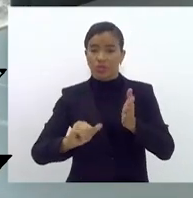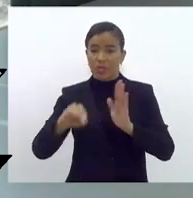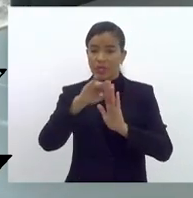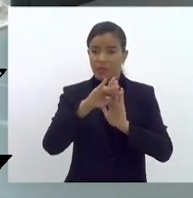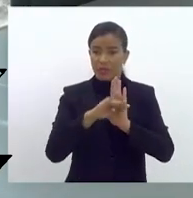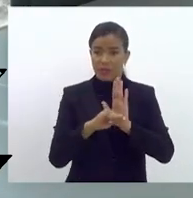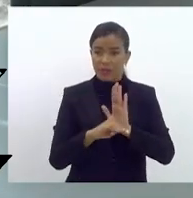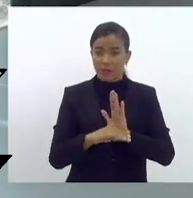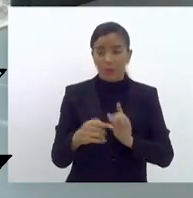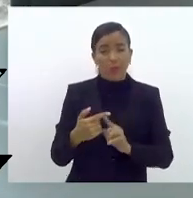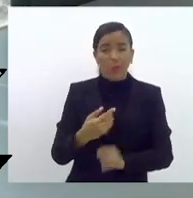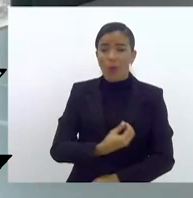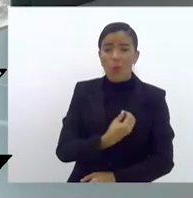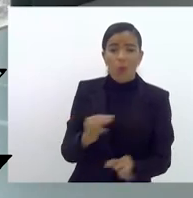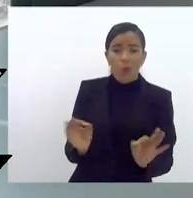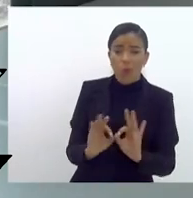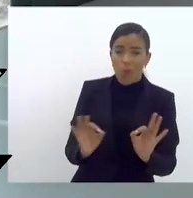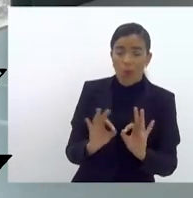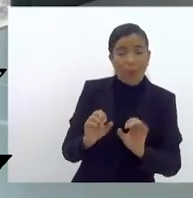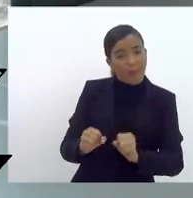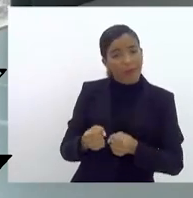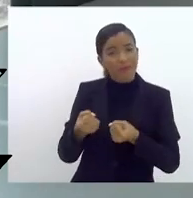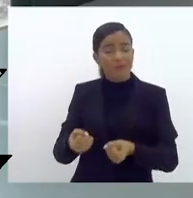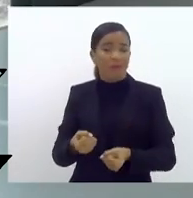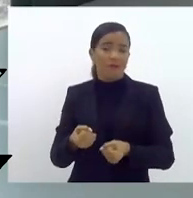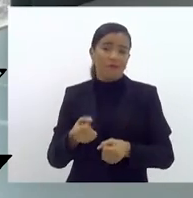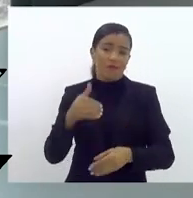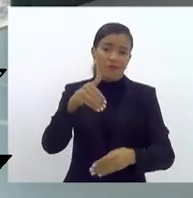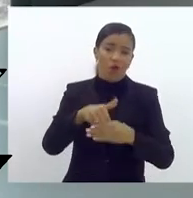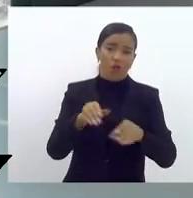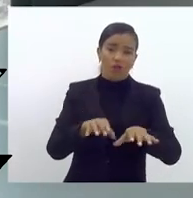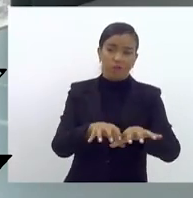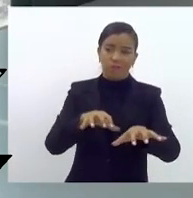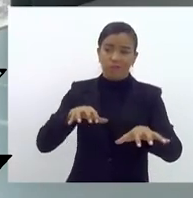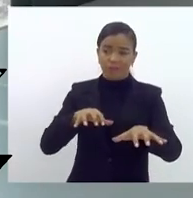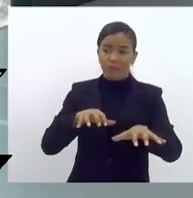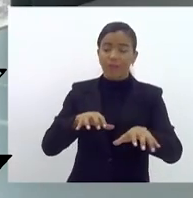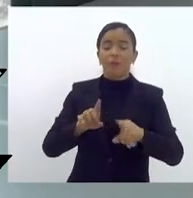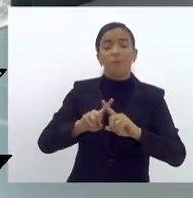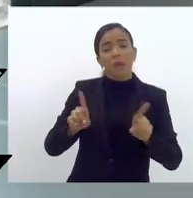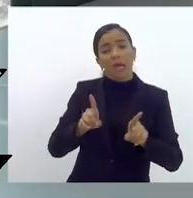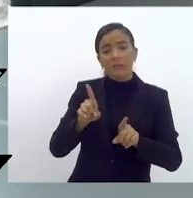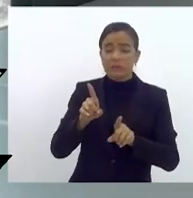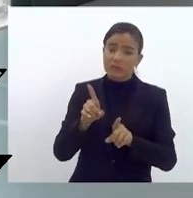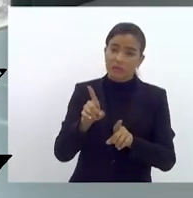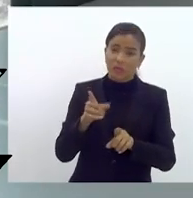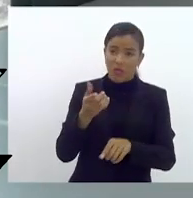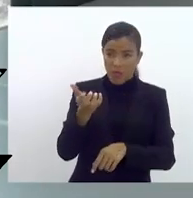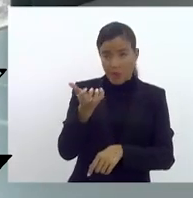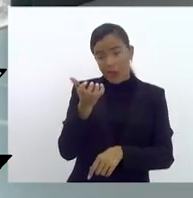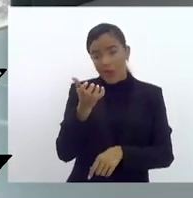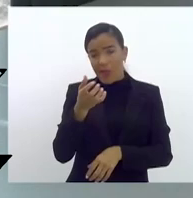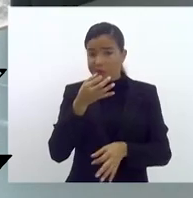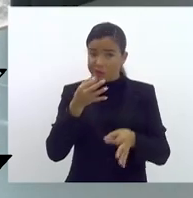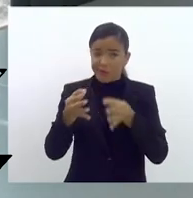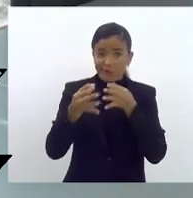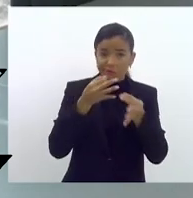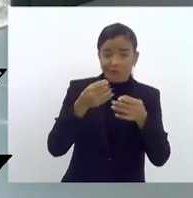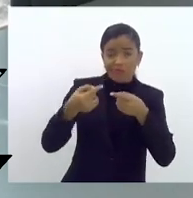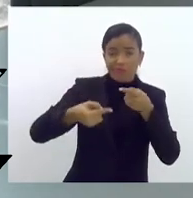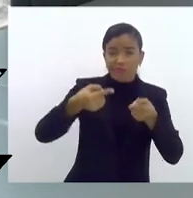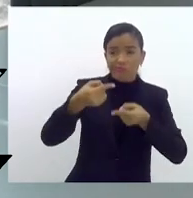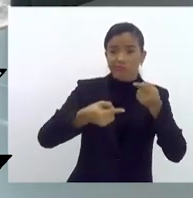voto dele porque ele não estaria aqui para defender o voto em apartado Mas fica a critério Independente de qualquer